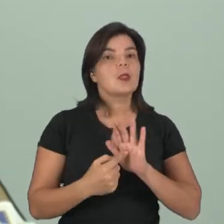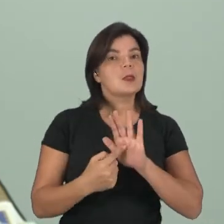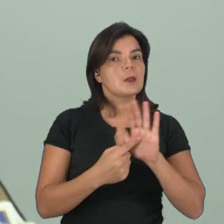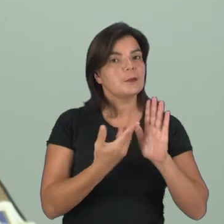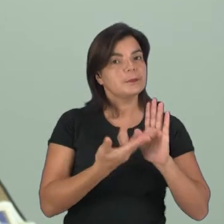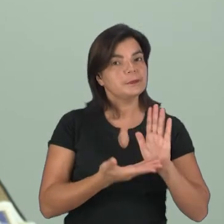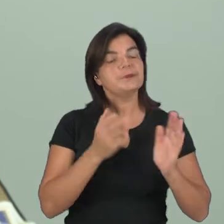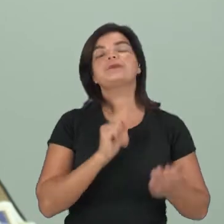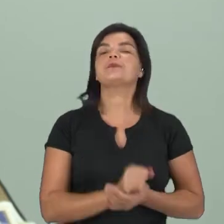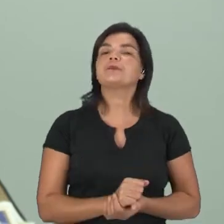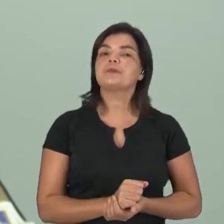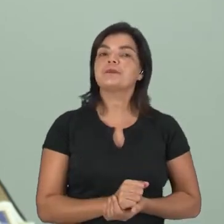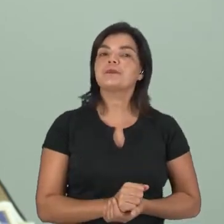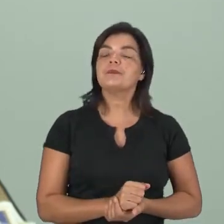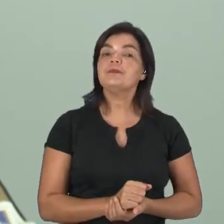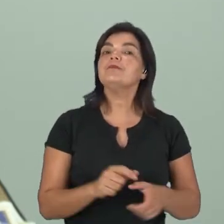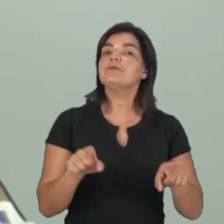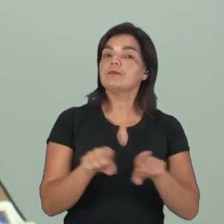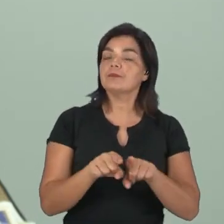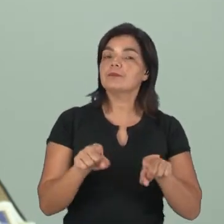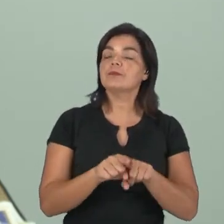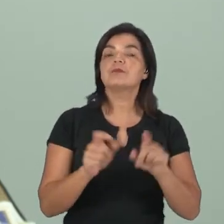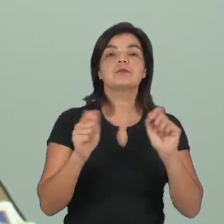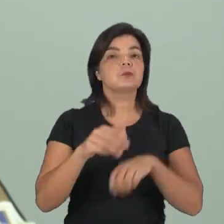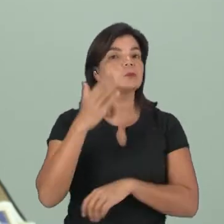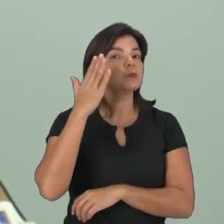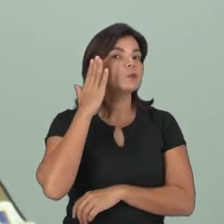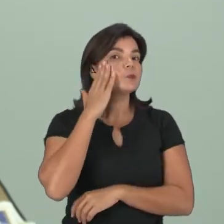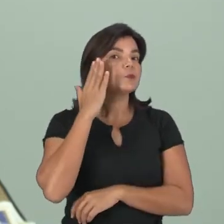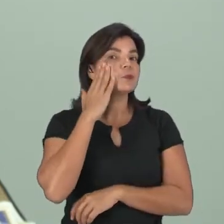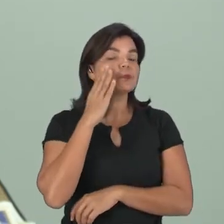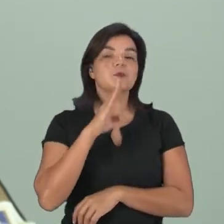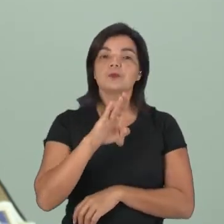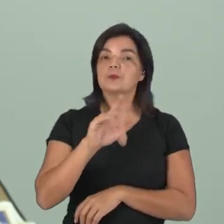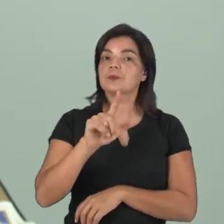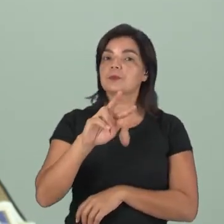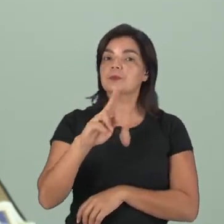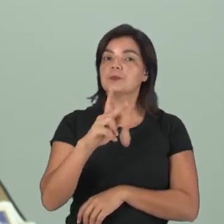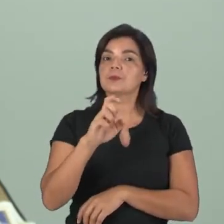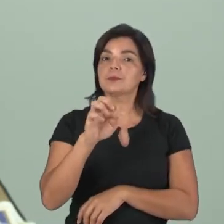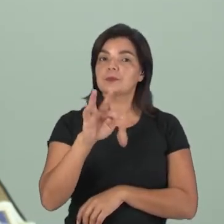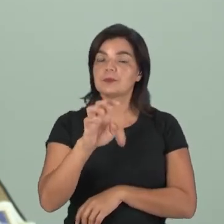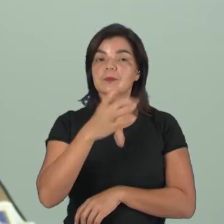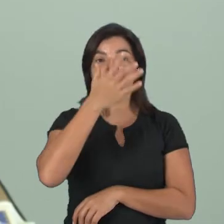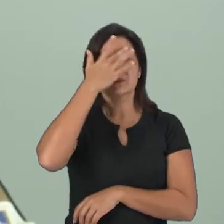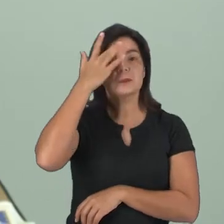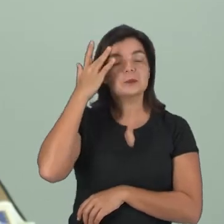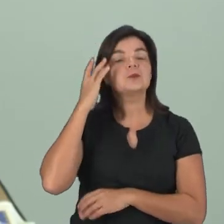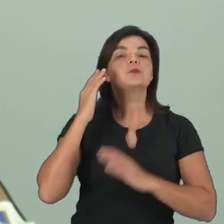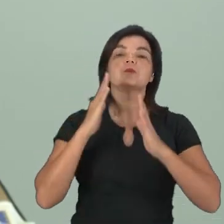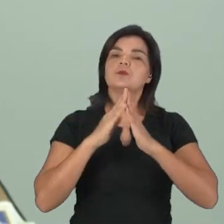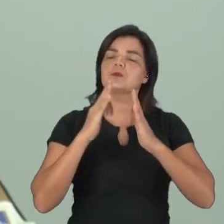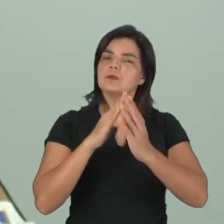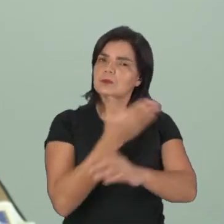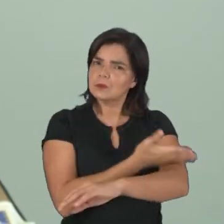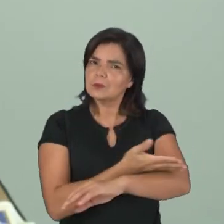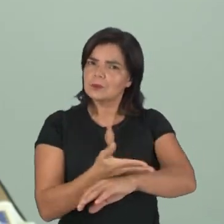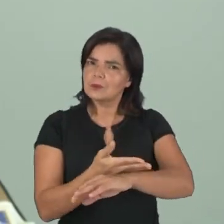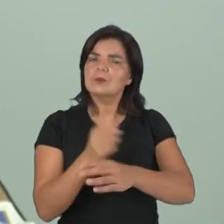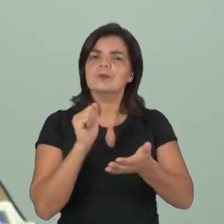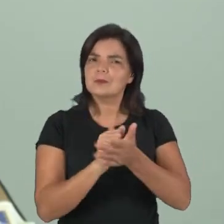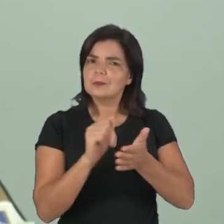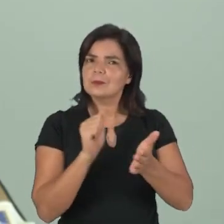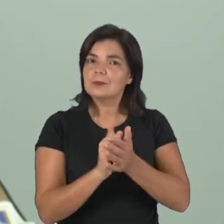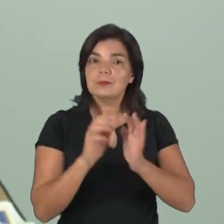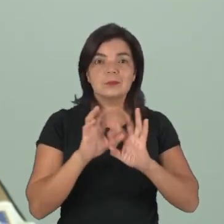então este recadinho também pode ser entendido como um bilhete alguém na sua casa costuma deixar